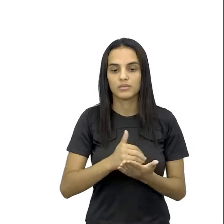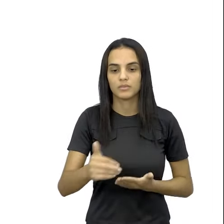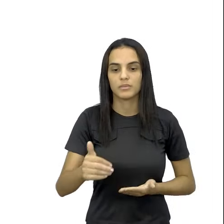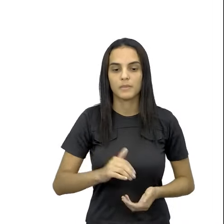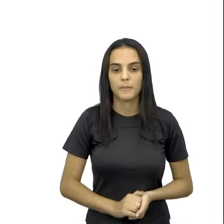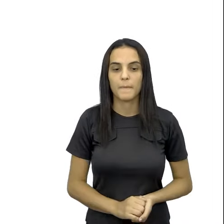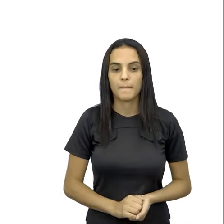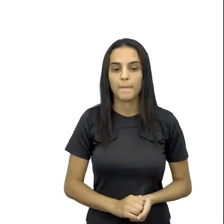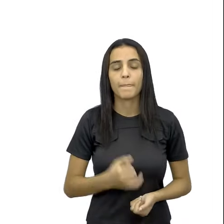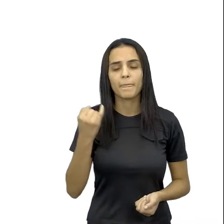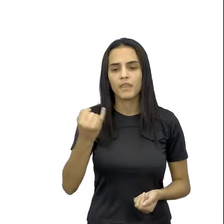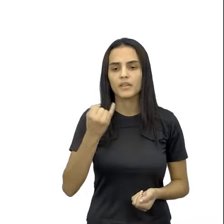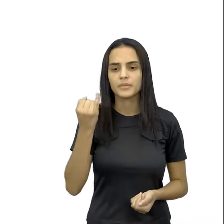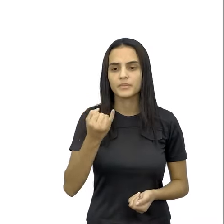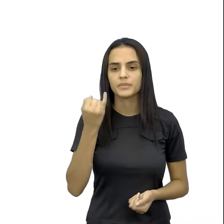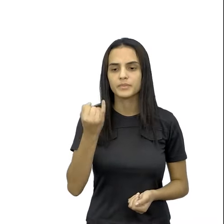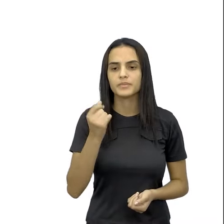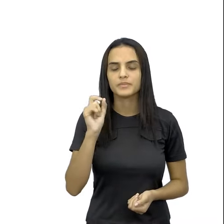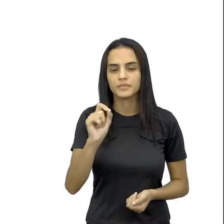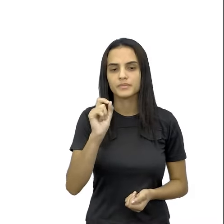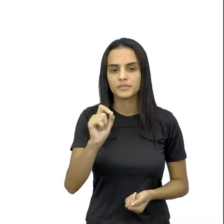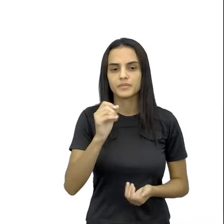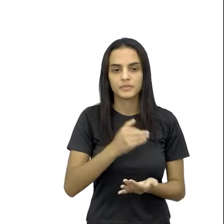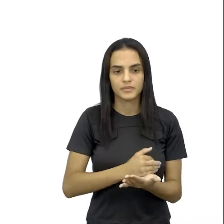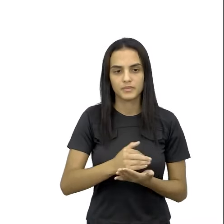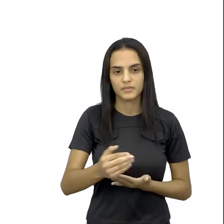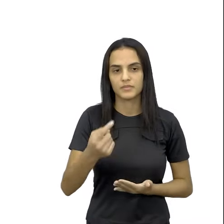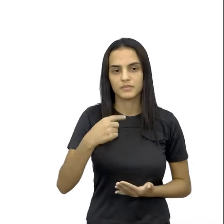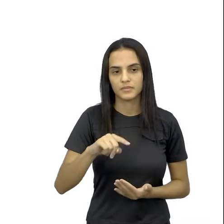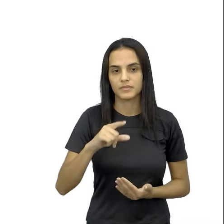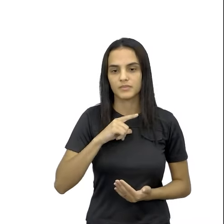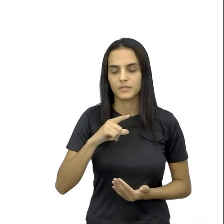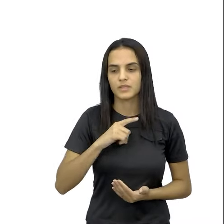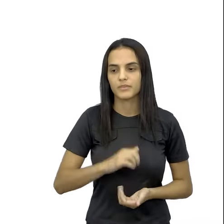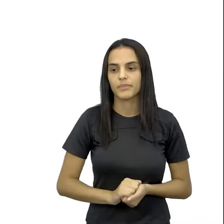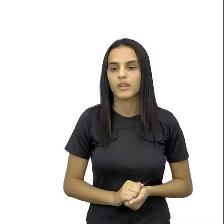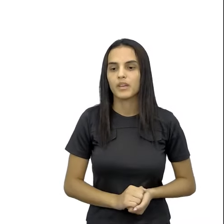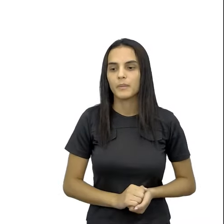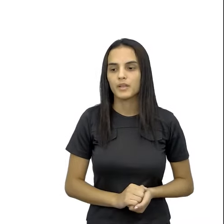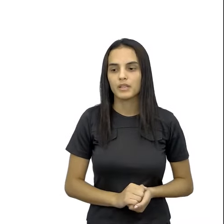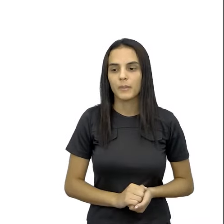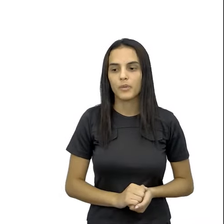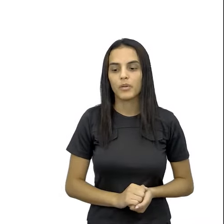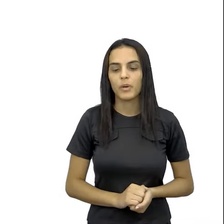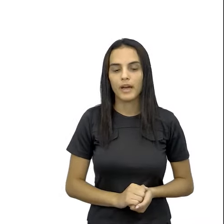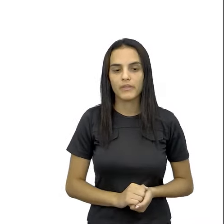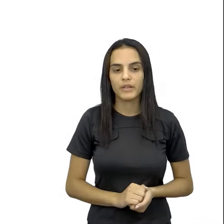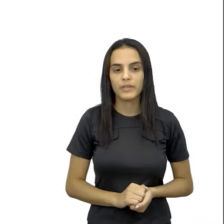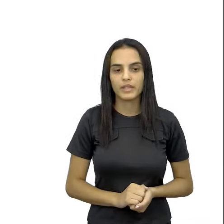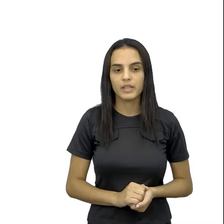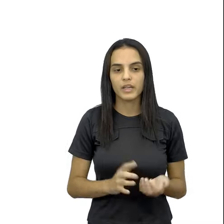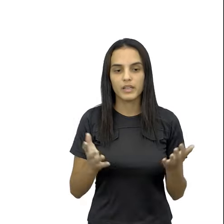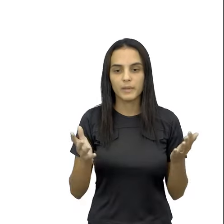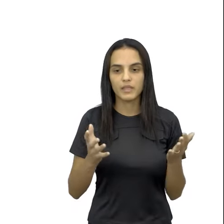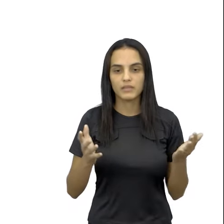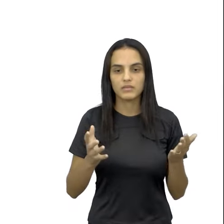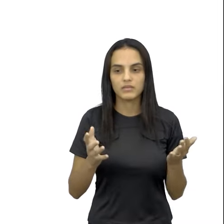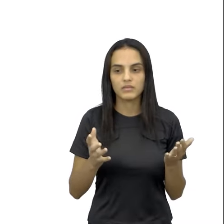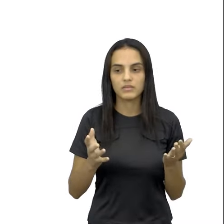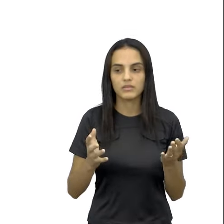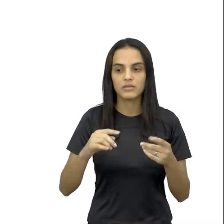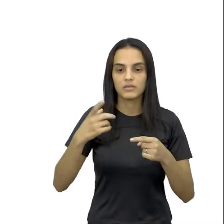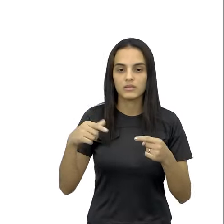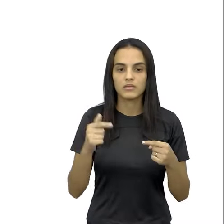tá? Então, o que é importante desse iniciando que nós temos, né? Nessas aulas são trabalhados informalmente